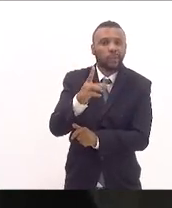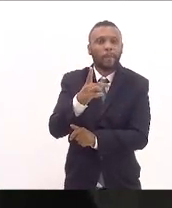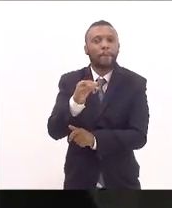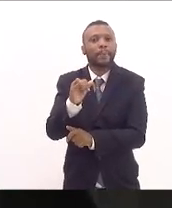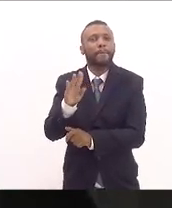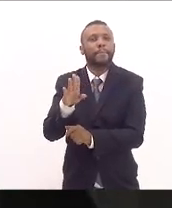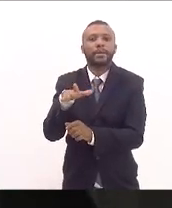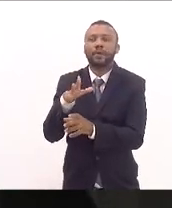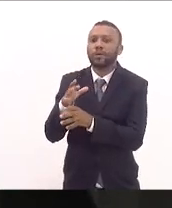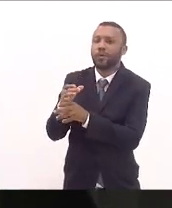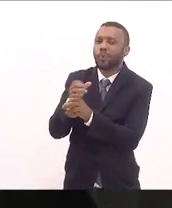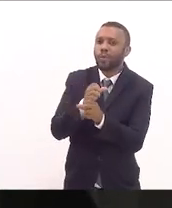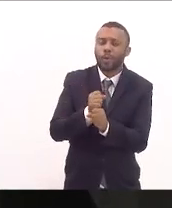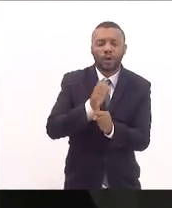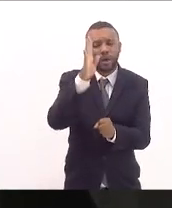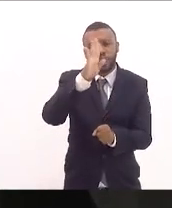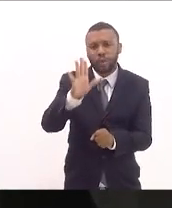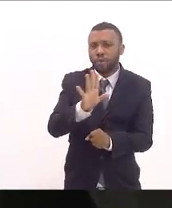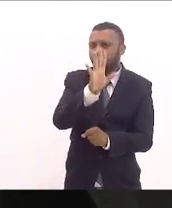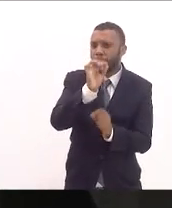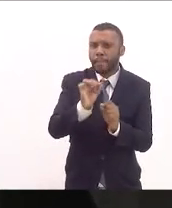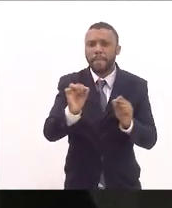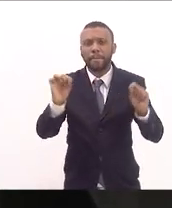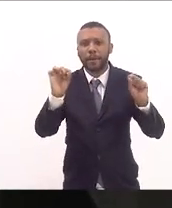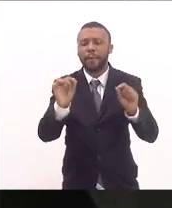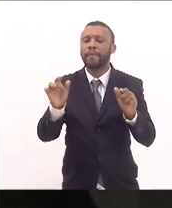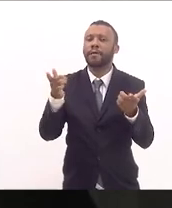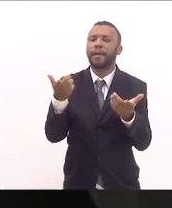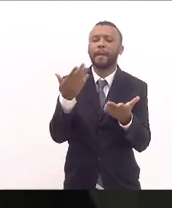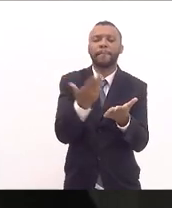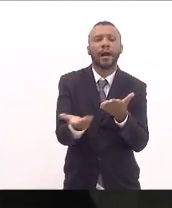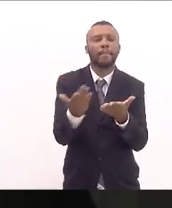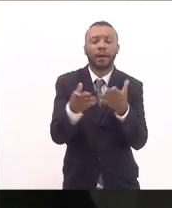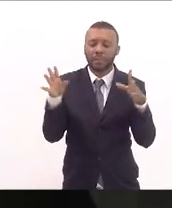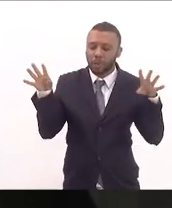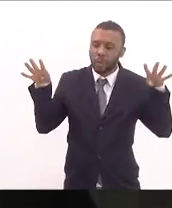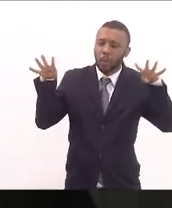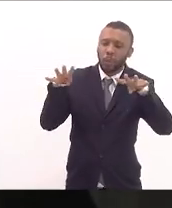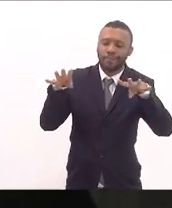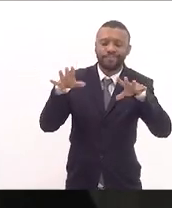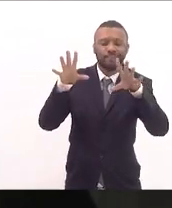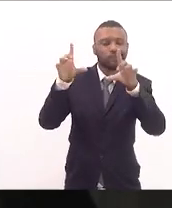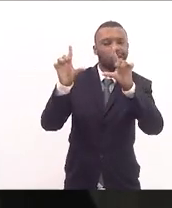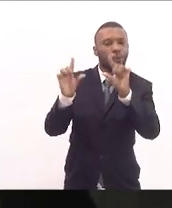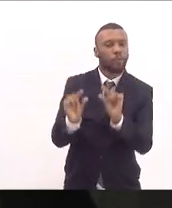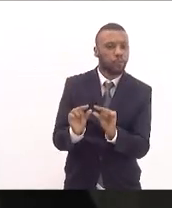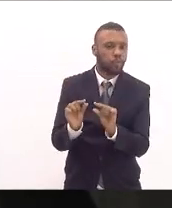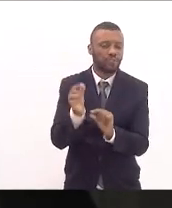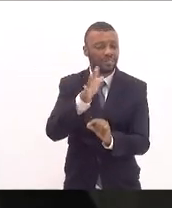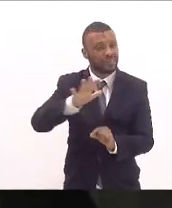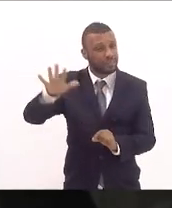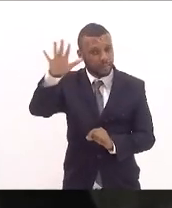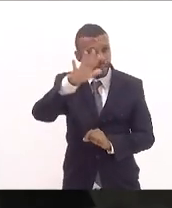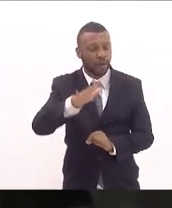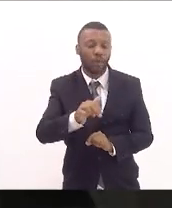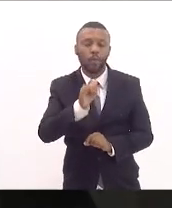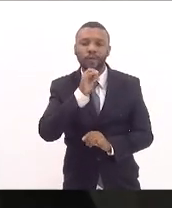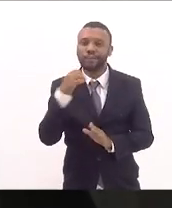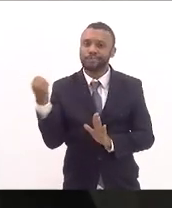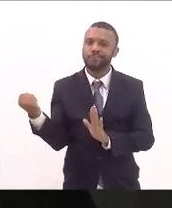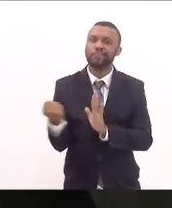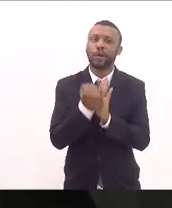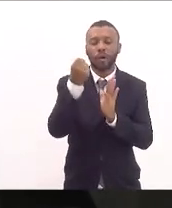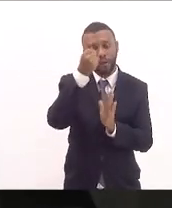vem perdendo importância no processo de industrialização de modo geral eu tenho que citado como exemplo emblemático